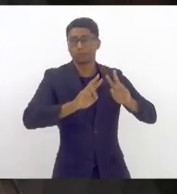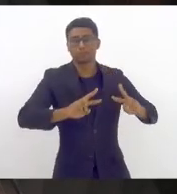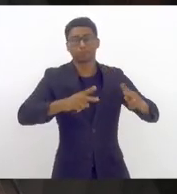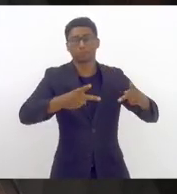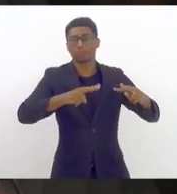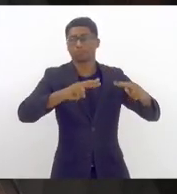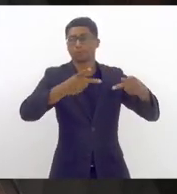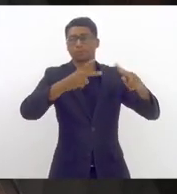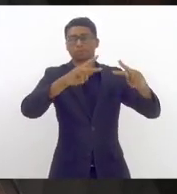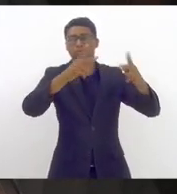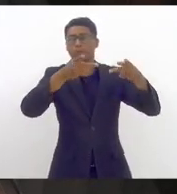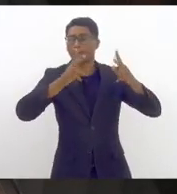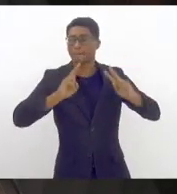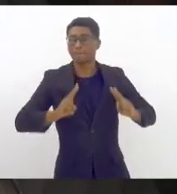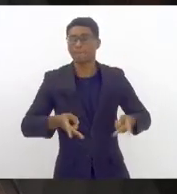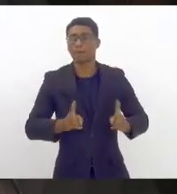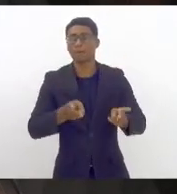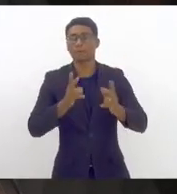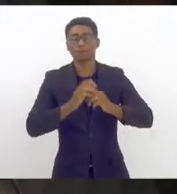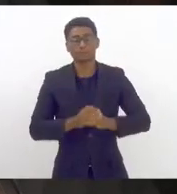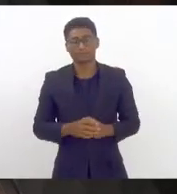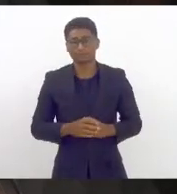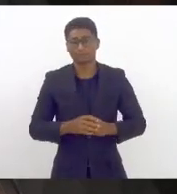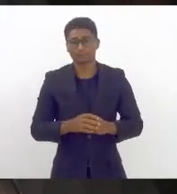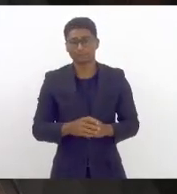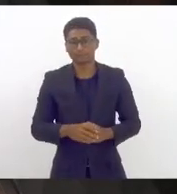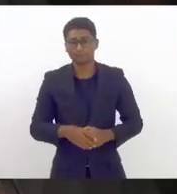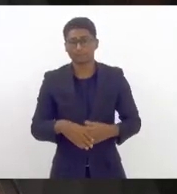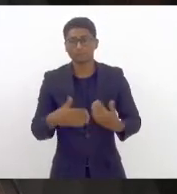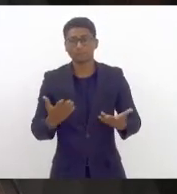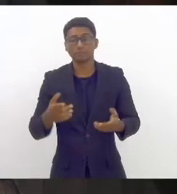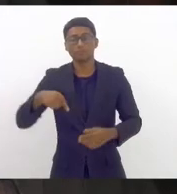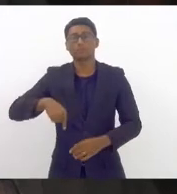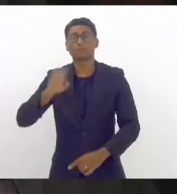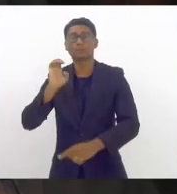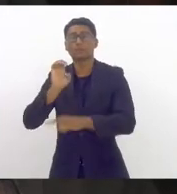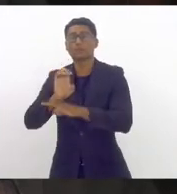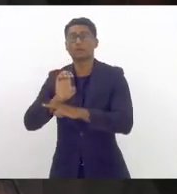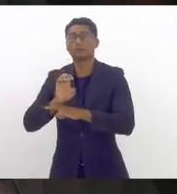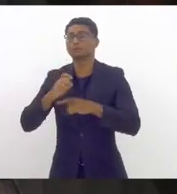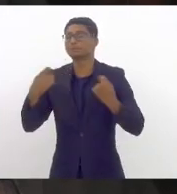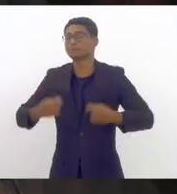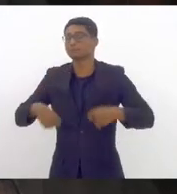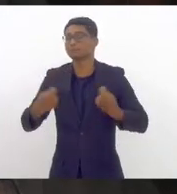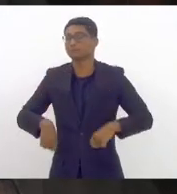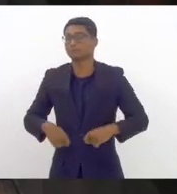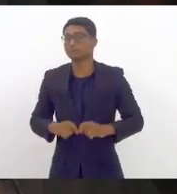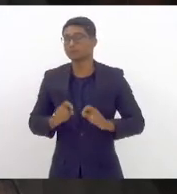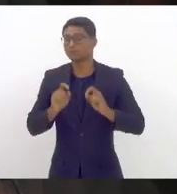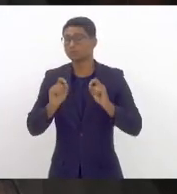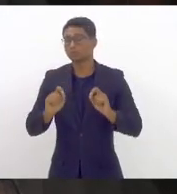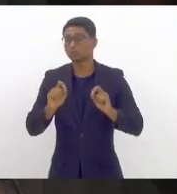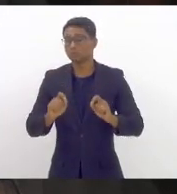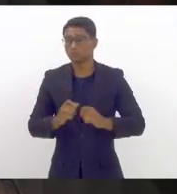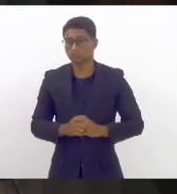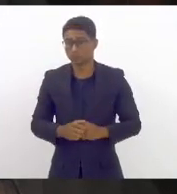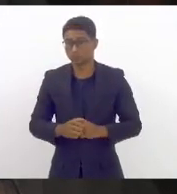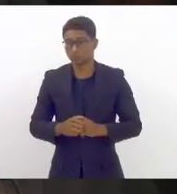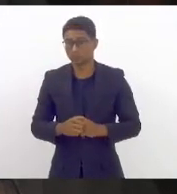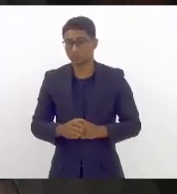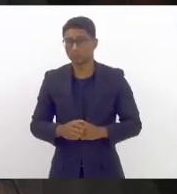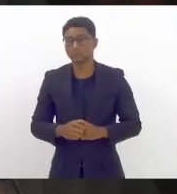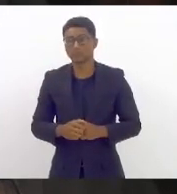e que para o estado enfrentar esse caráter ascendente tinha que gerar superar